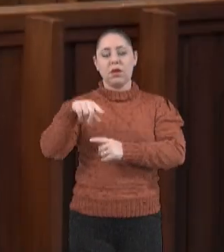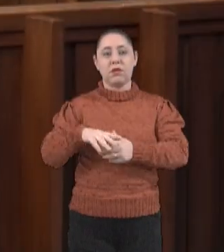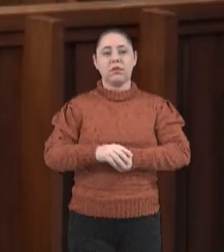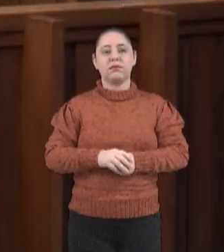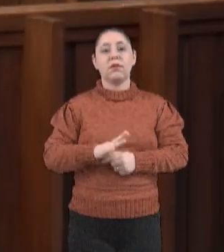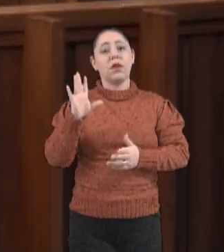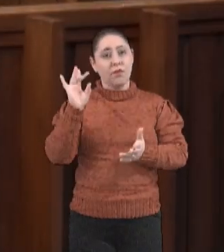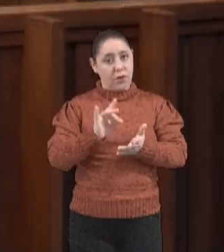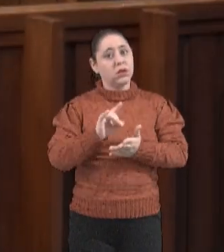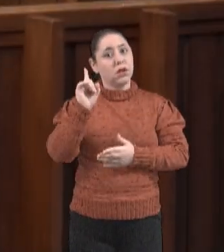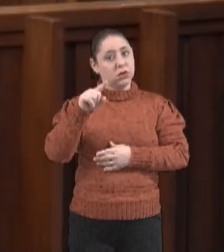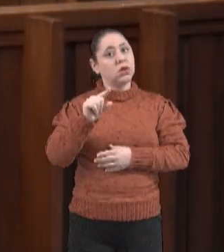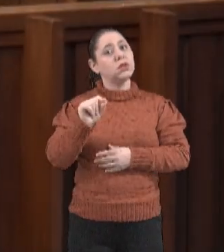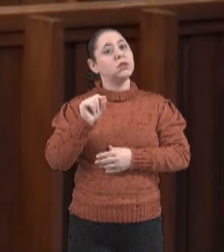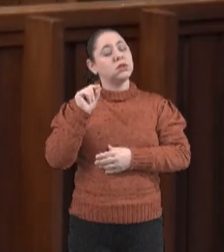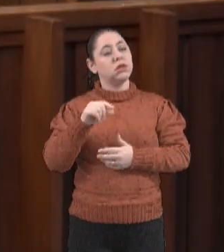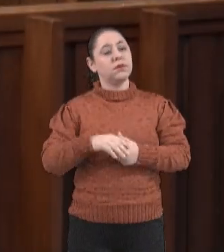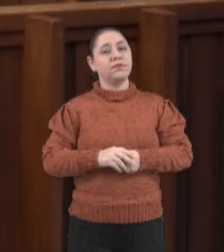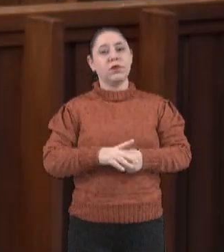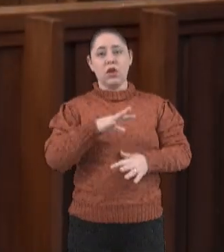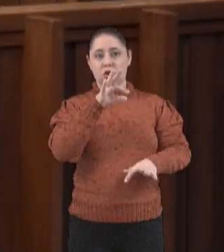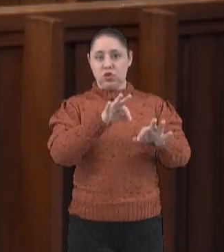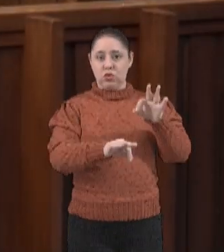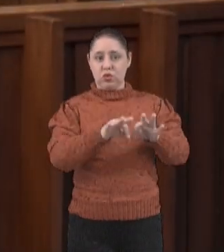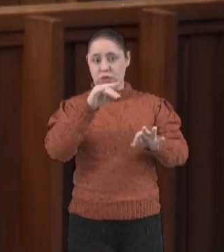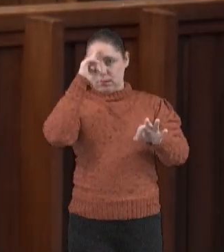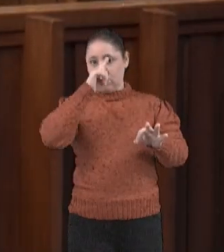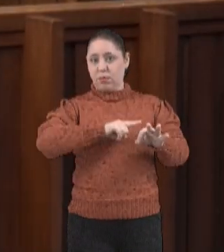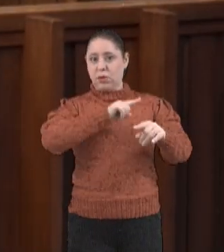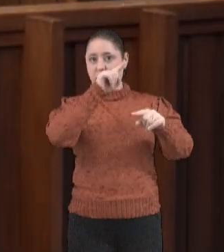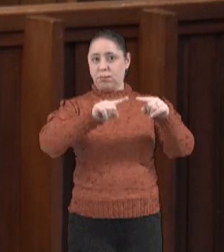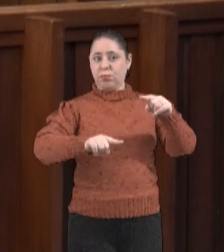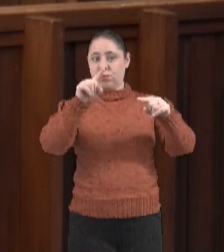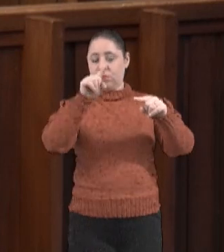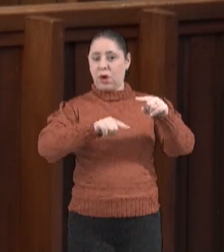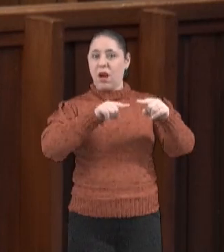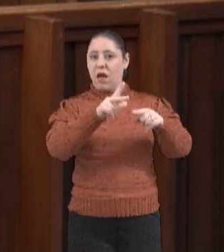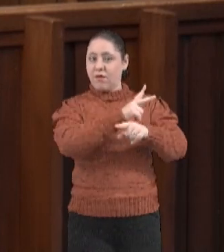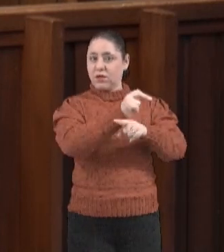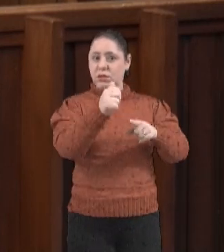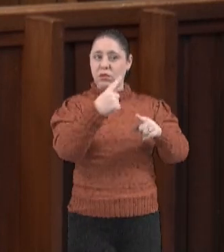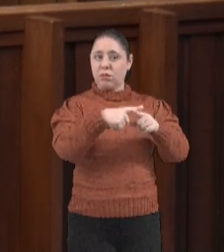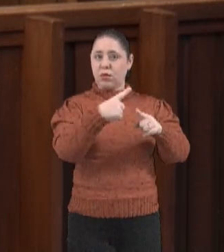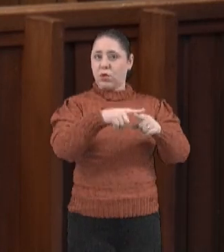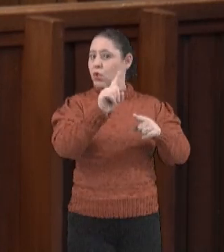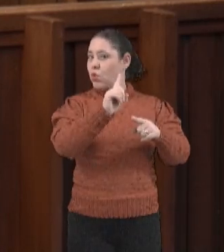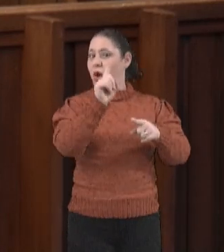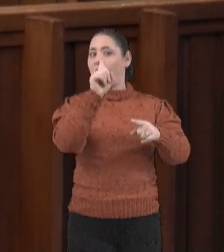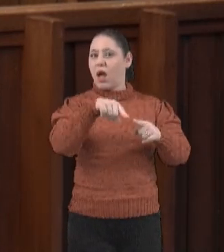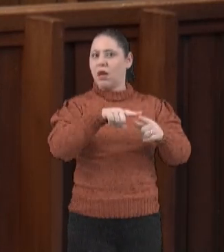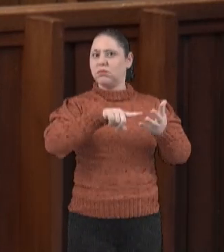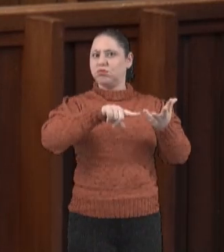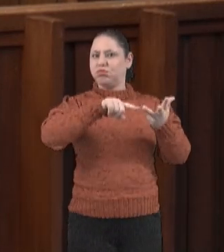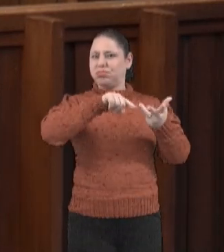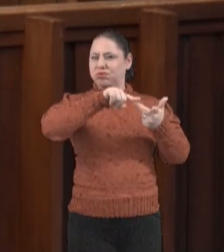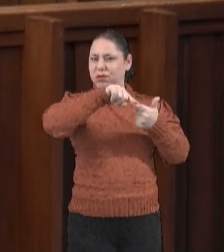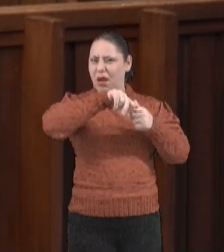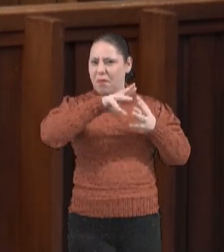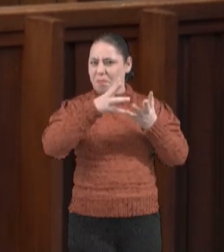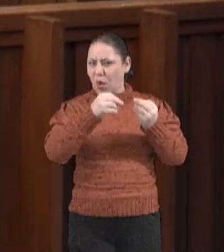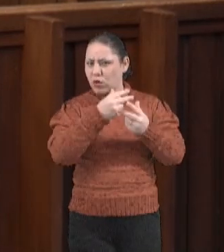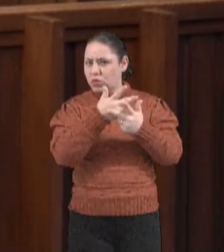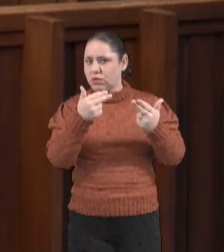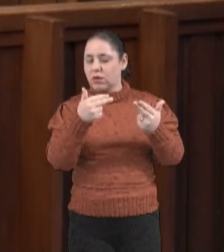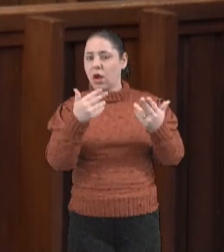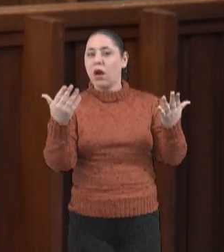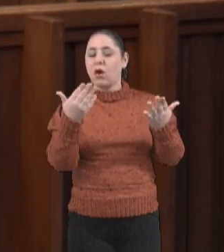Tanto é verdade que a juíza lá cassou o mandato de quem está lá vencedor, porque não foi só isso, foram isso e muito mais coisas. Tanto é que